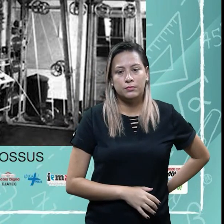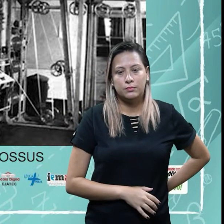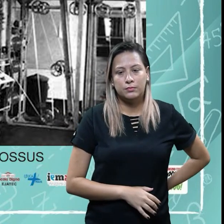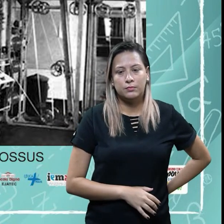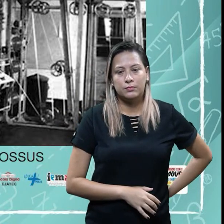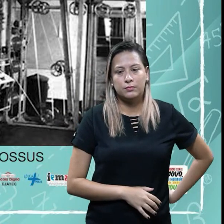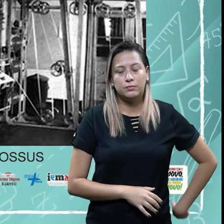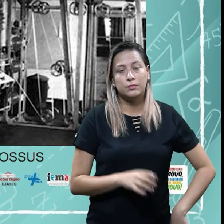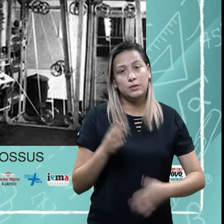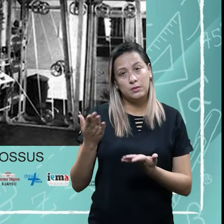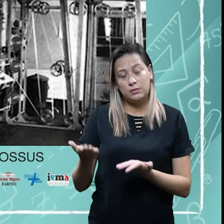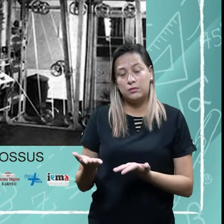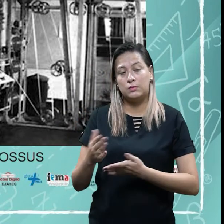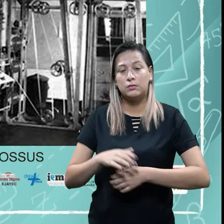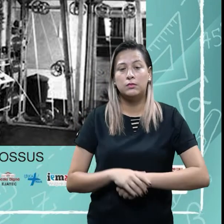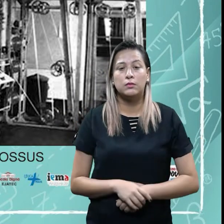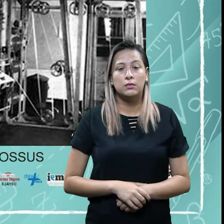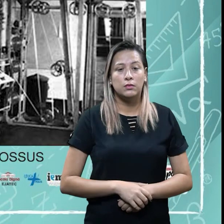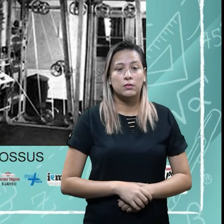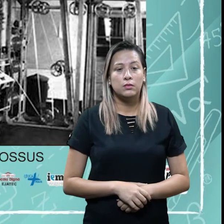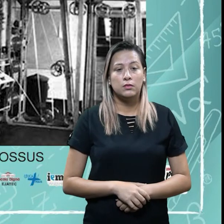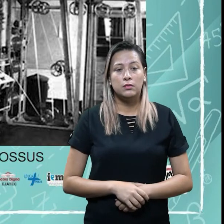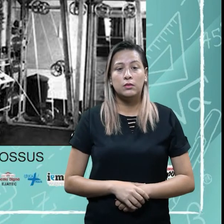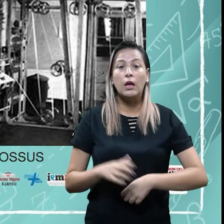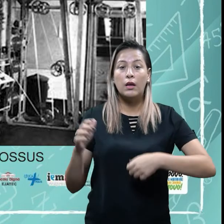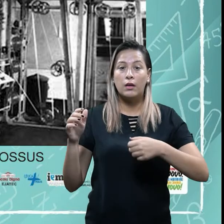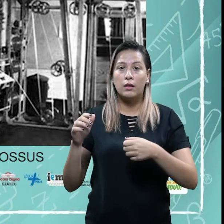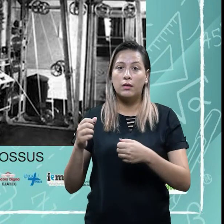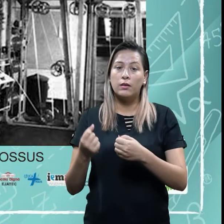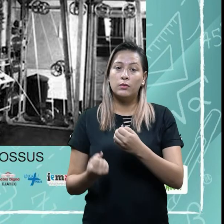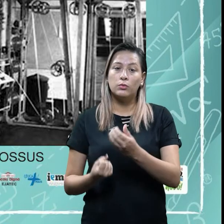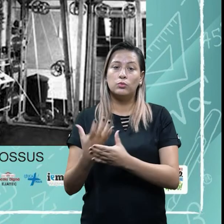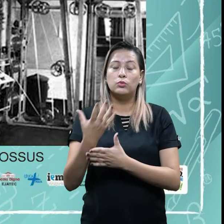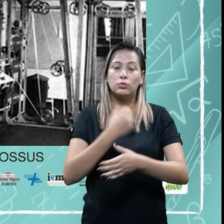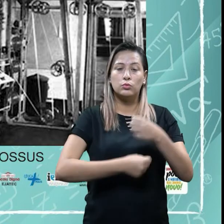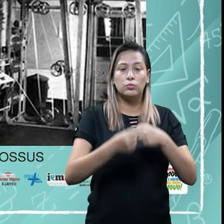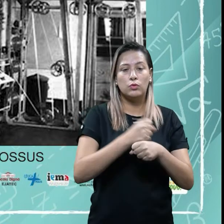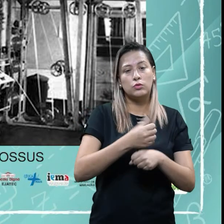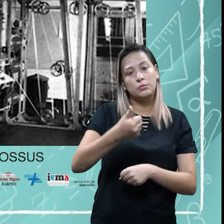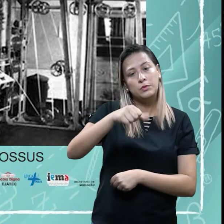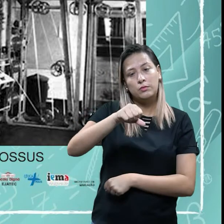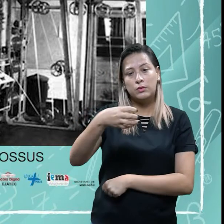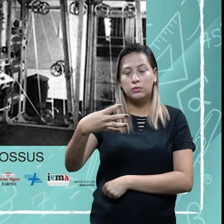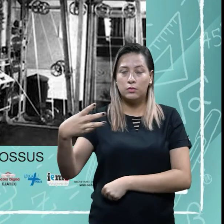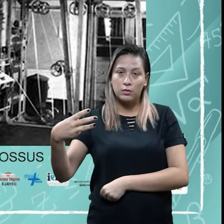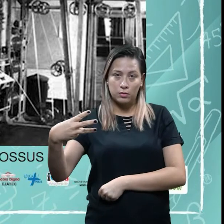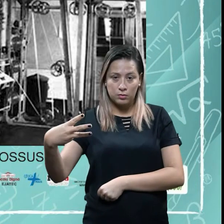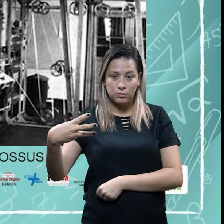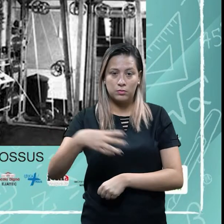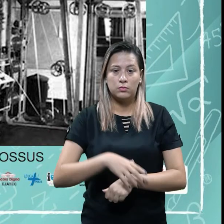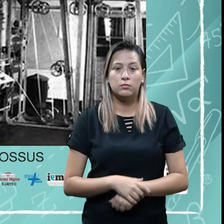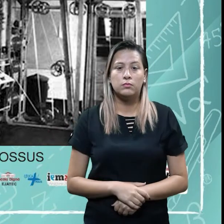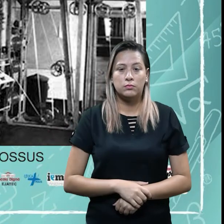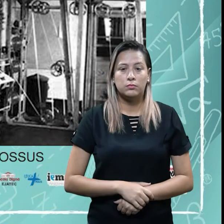ela foi realmente construída em 1943 por Tom Flowers e John von